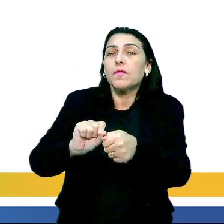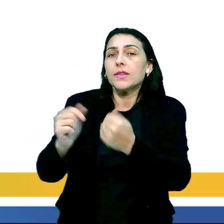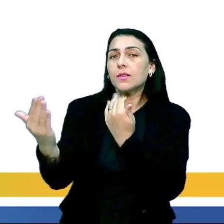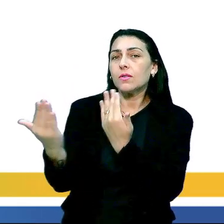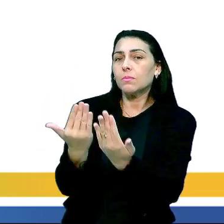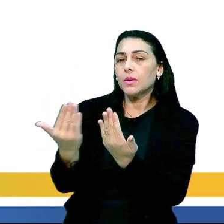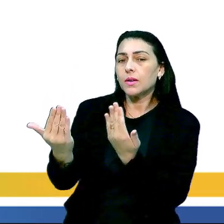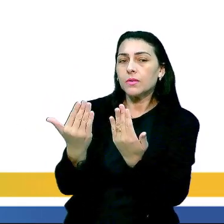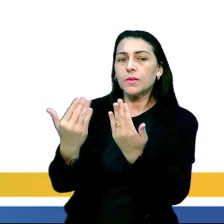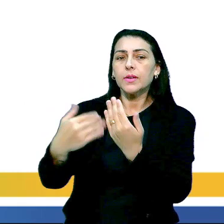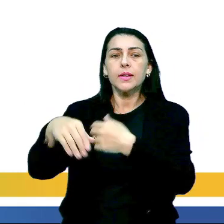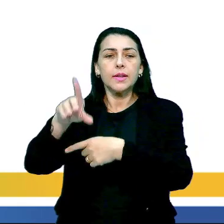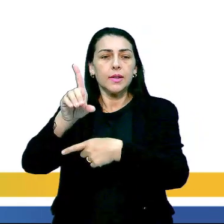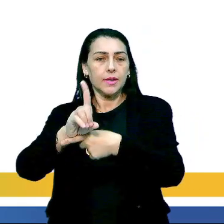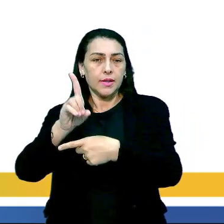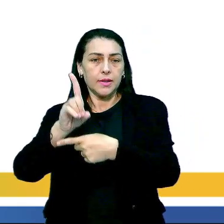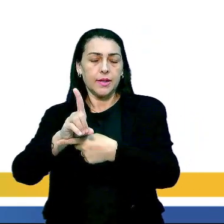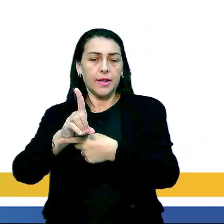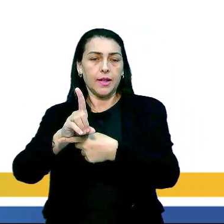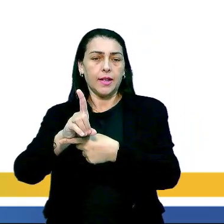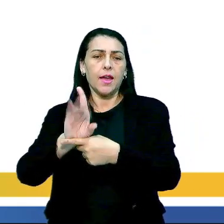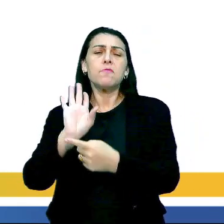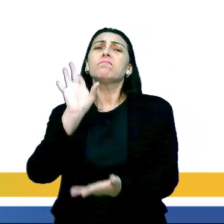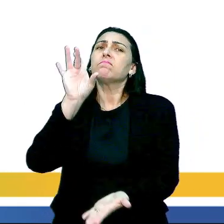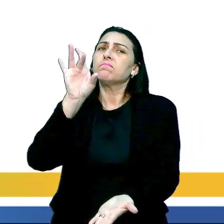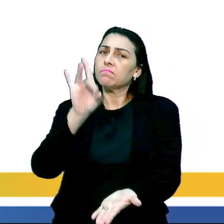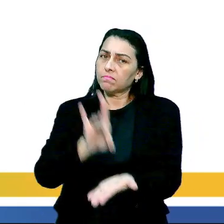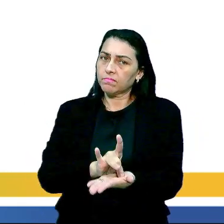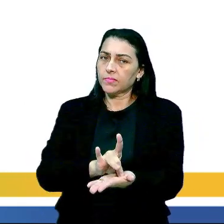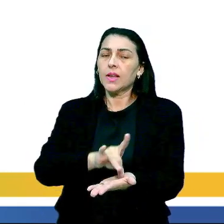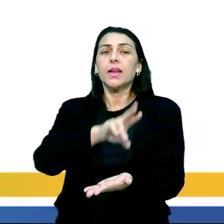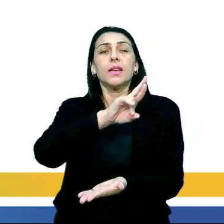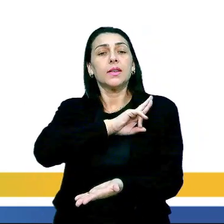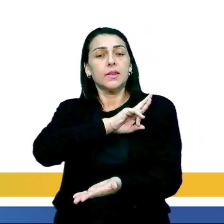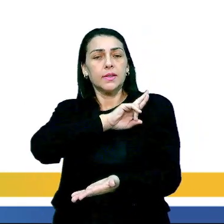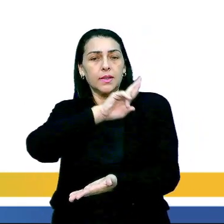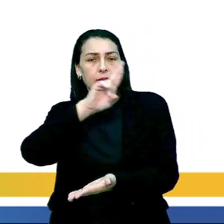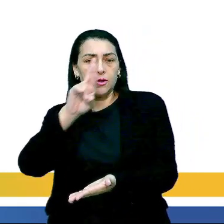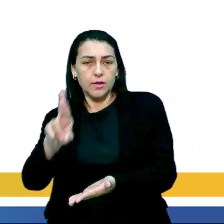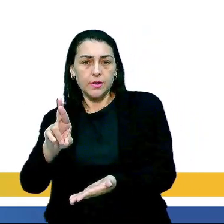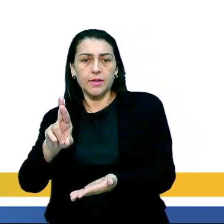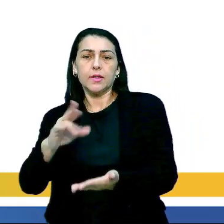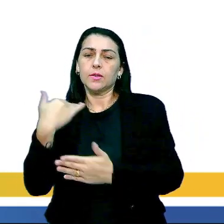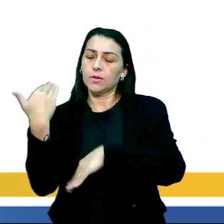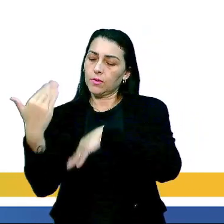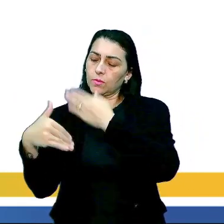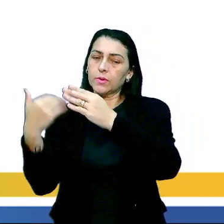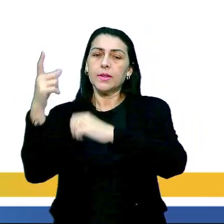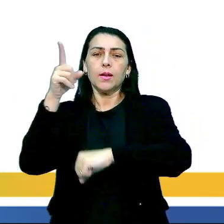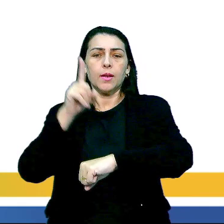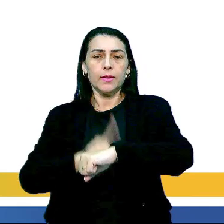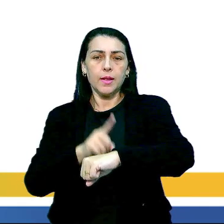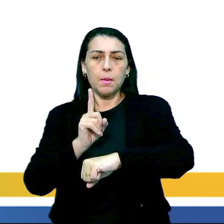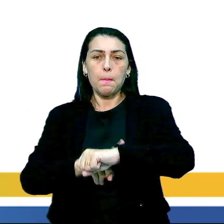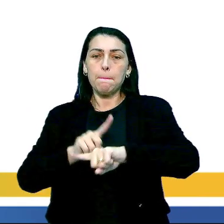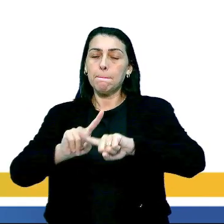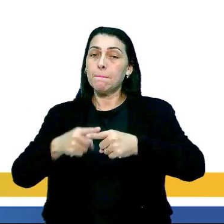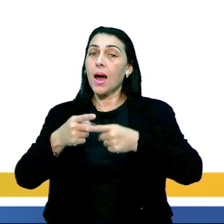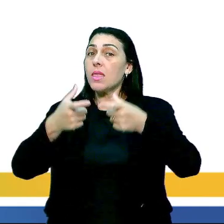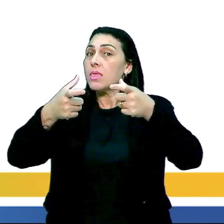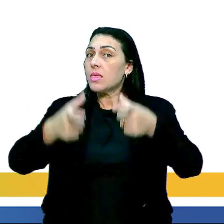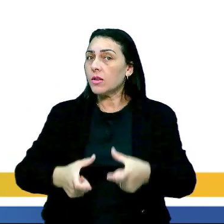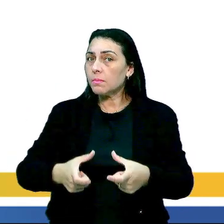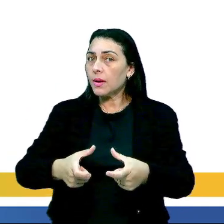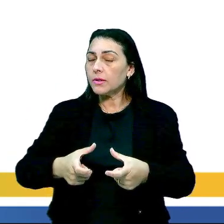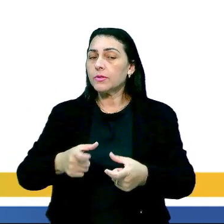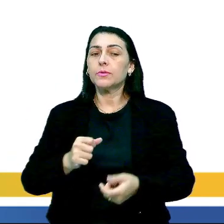fazer comparações. Letra D. Afirma que as religiões se desenvolvem no tempo, mas não